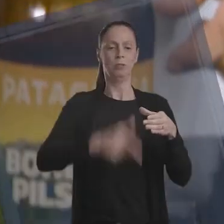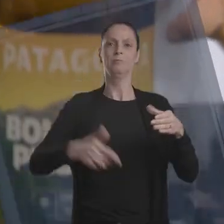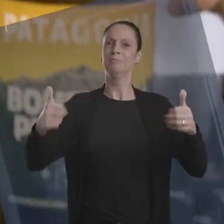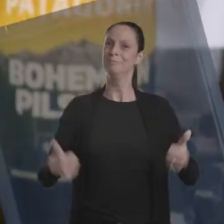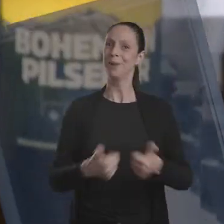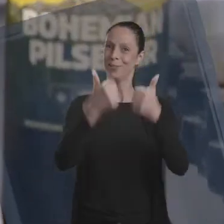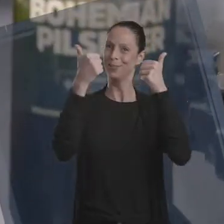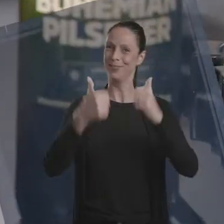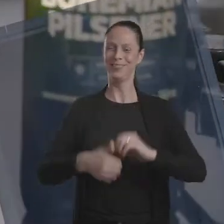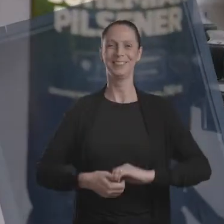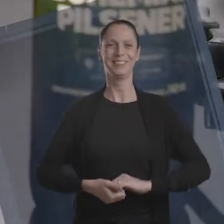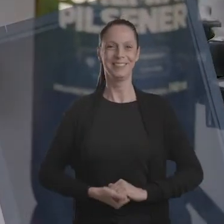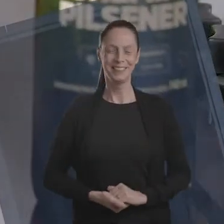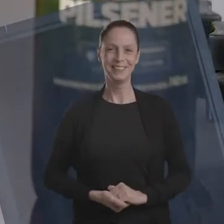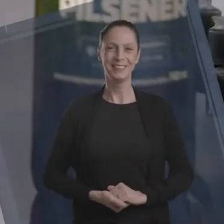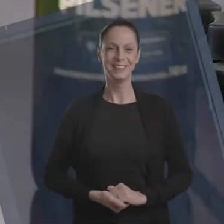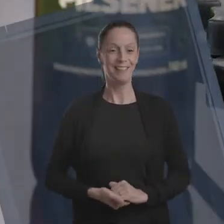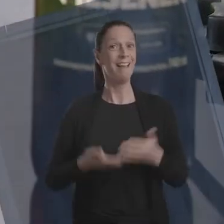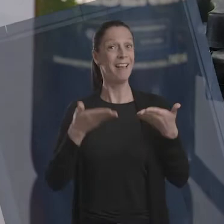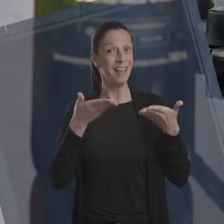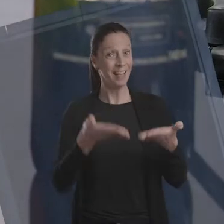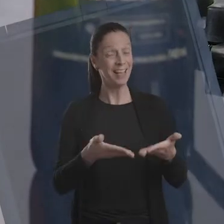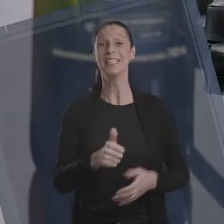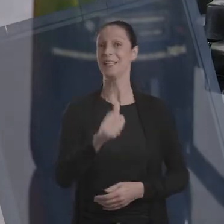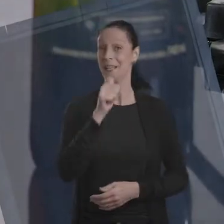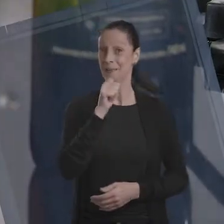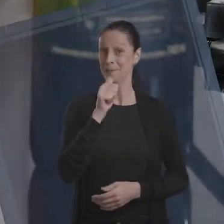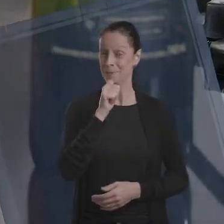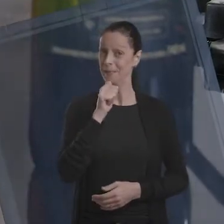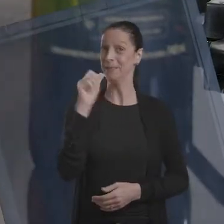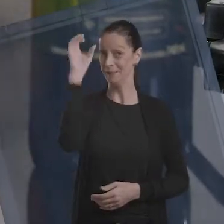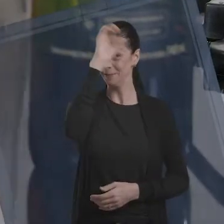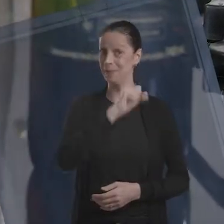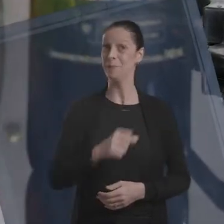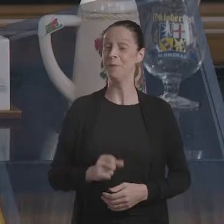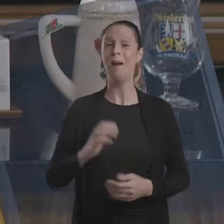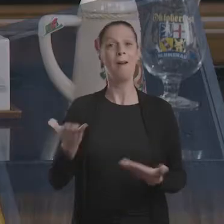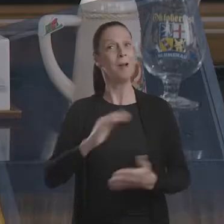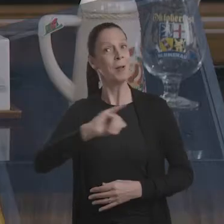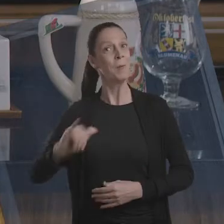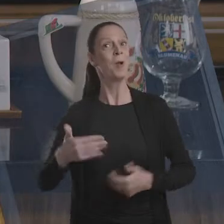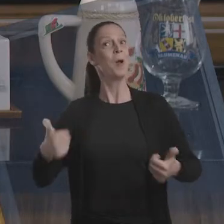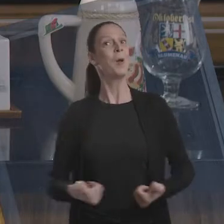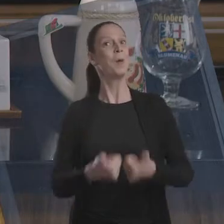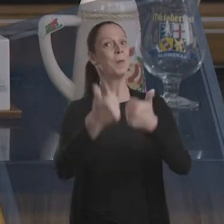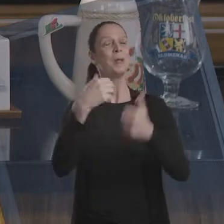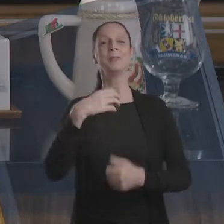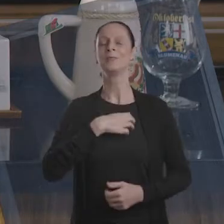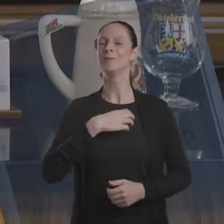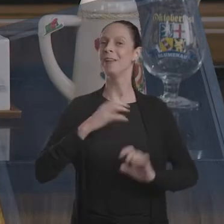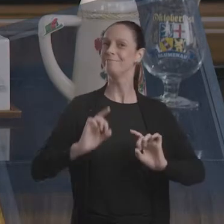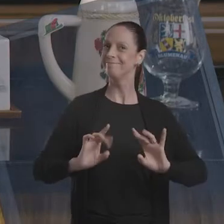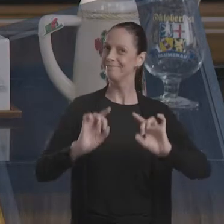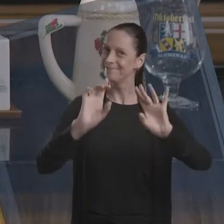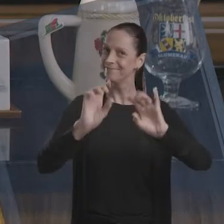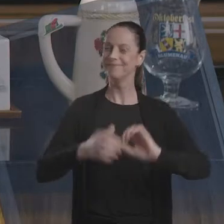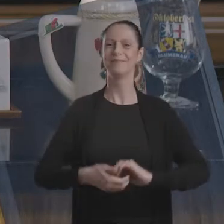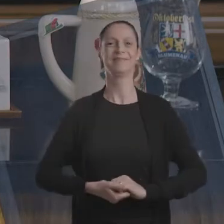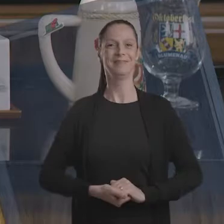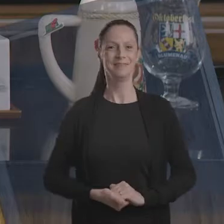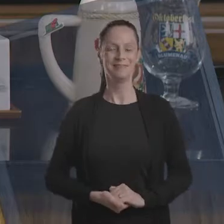Prost! E esse é o nosso submarino. Agora é só aproveitar o Oktober de um jeito bem especial.